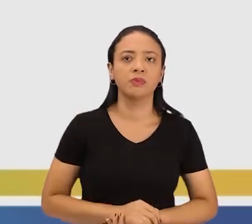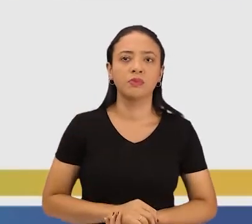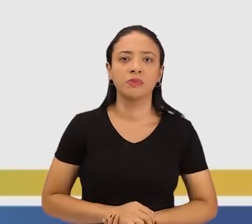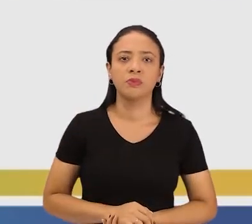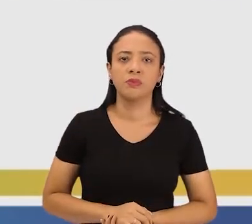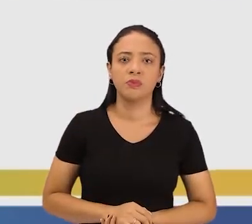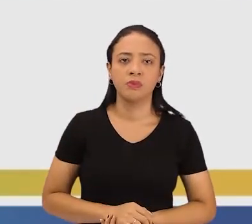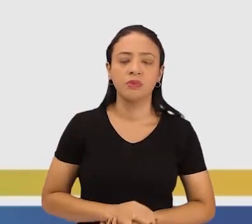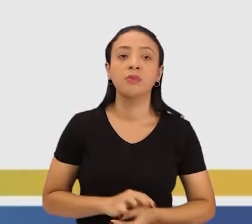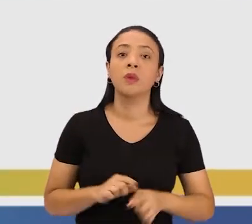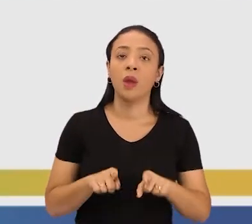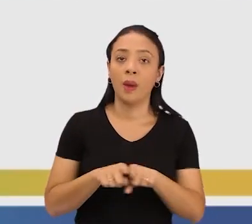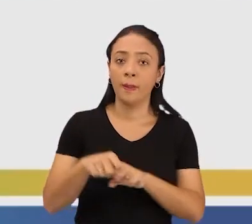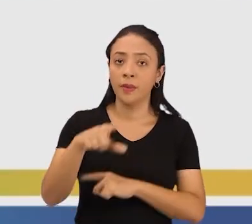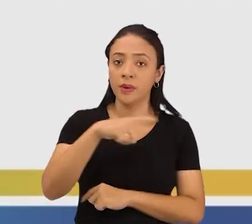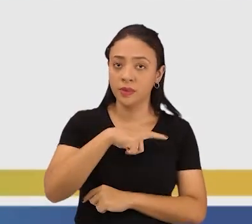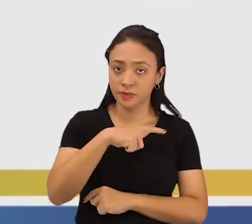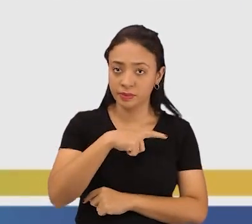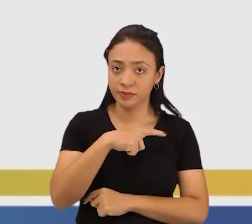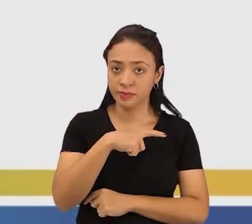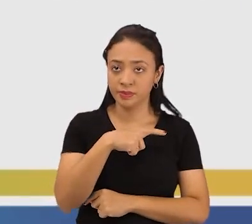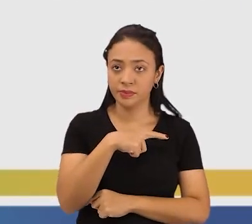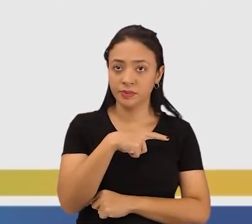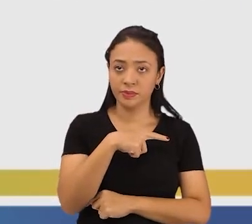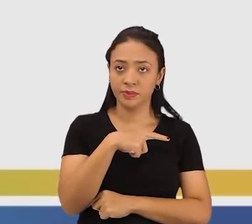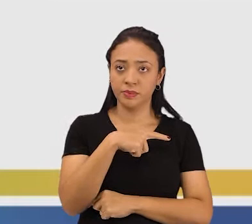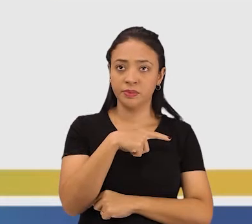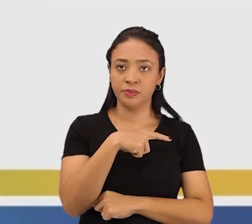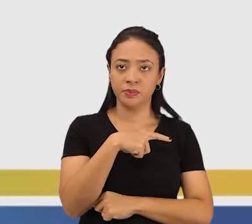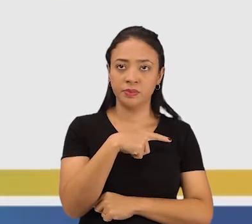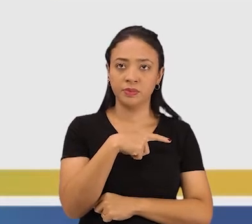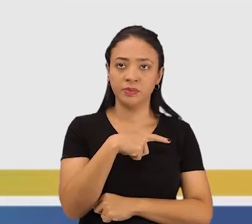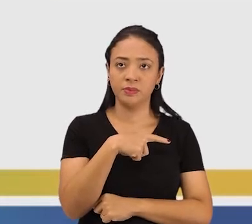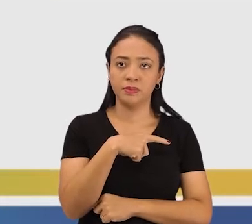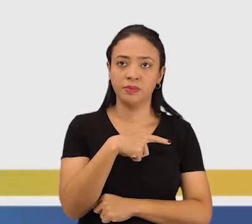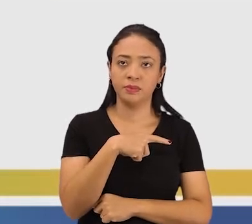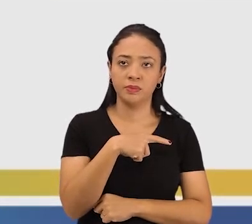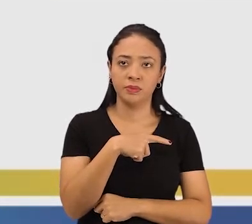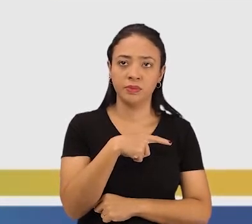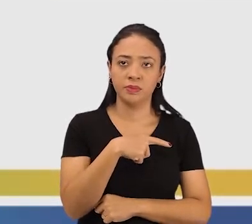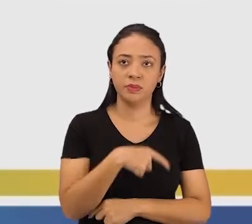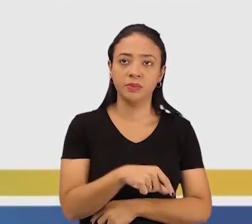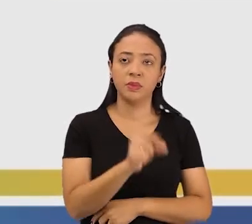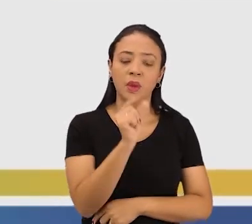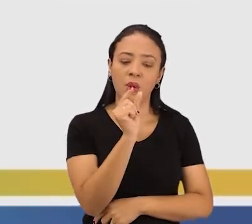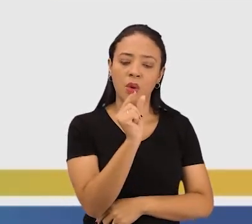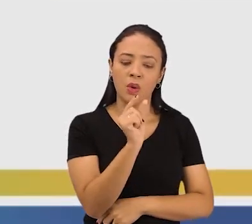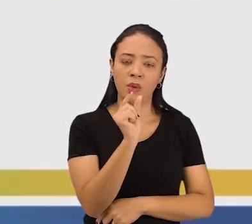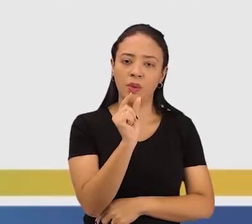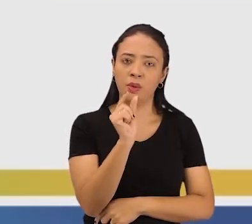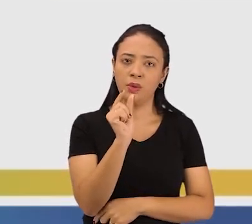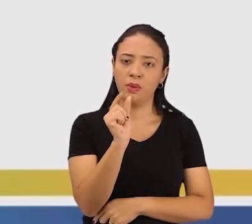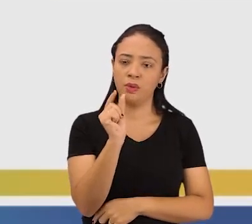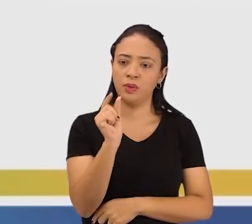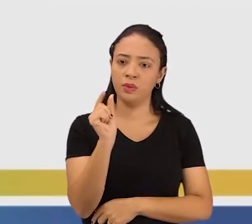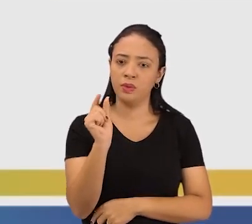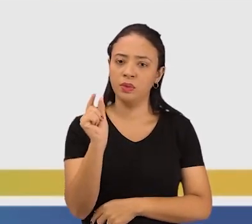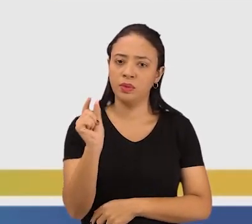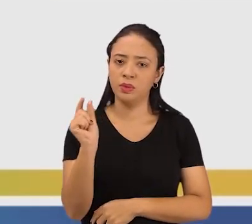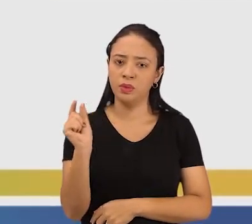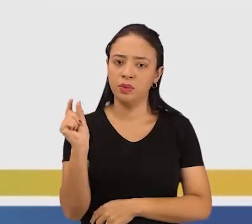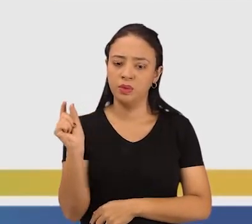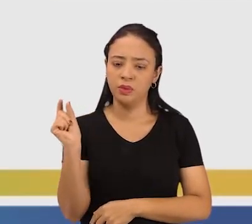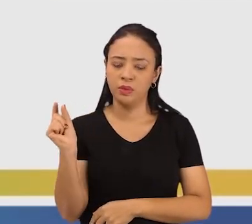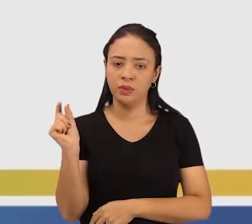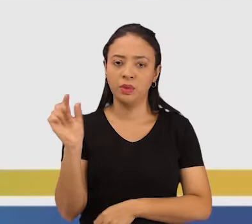E temos ainda o formato chamado de streptobacilos, que são as bactérias que formam bacilos que